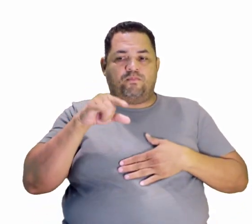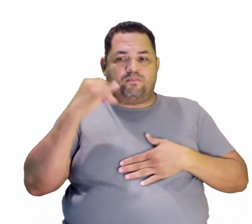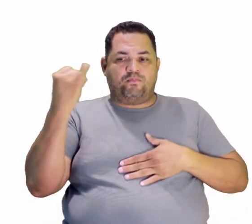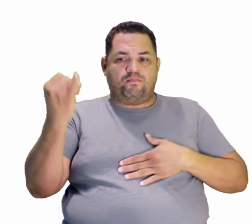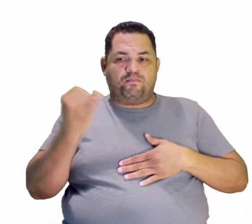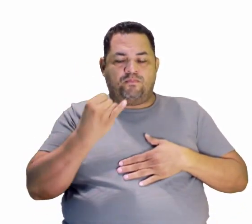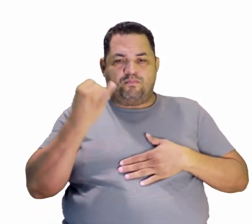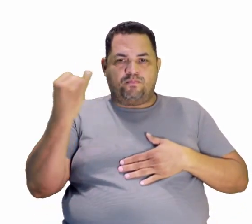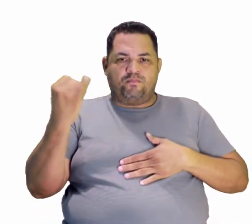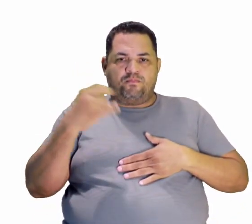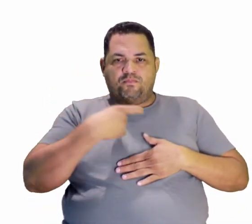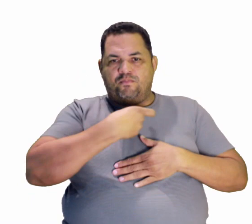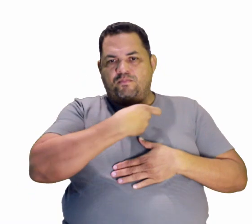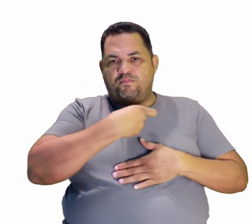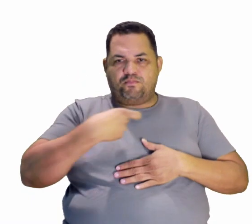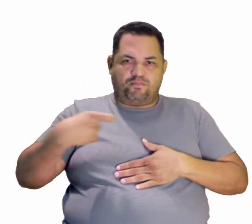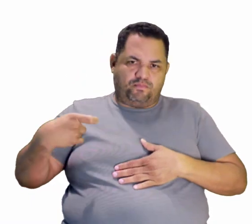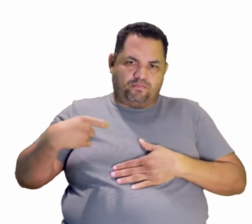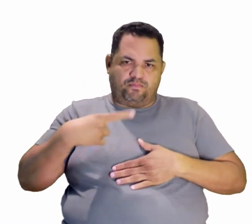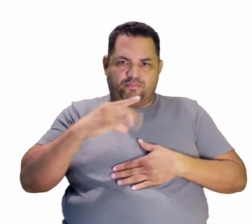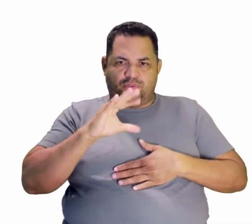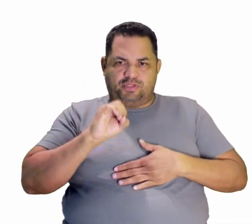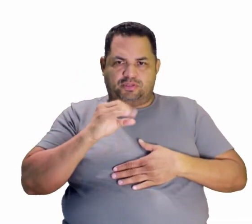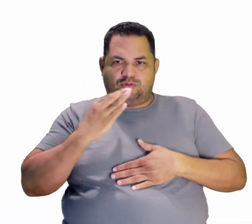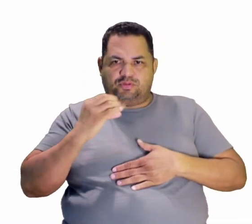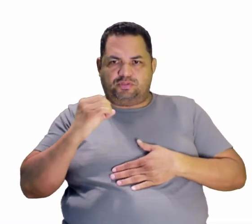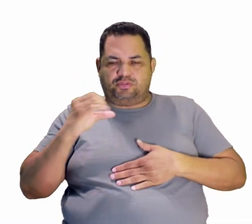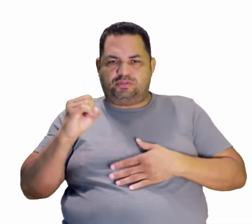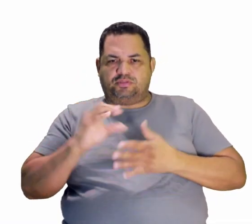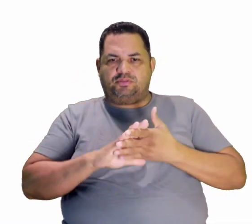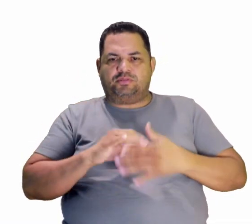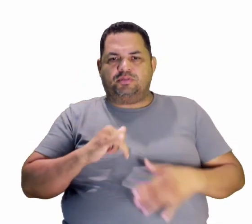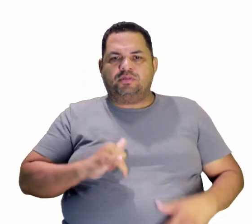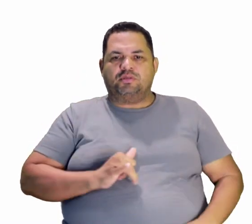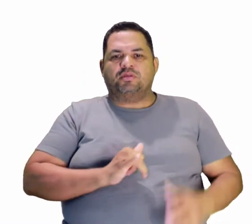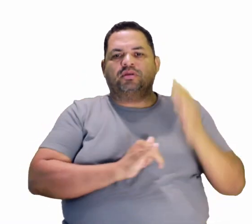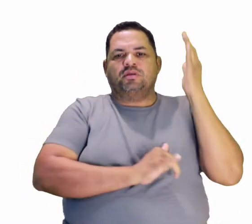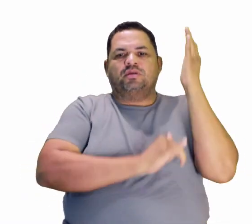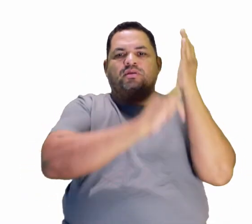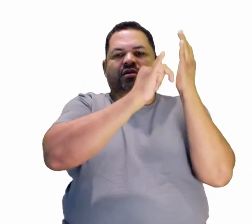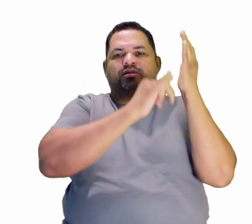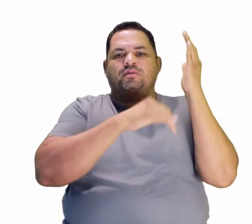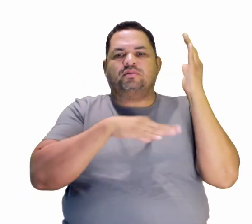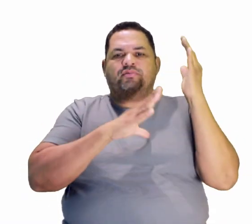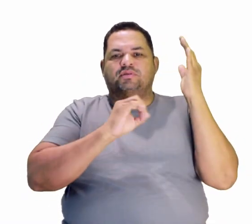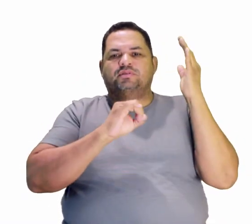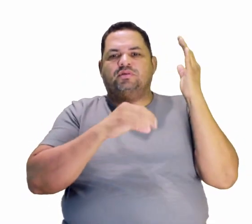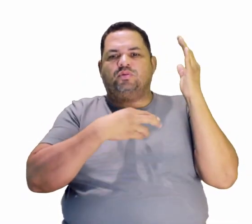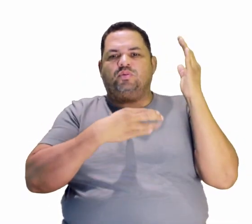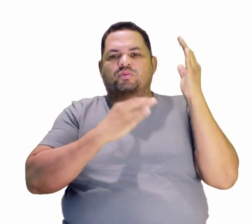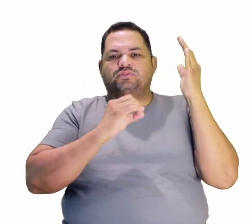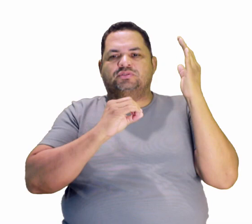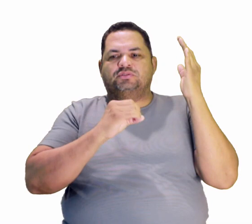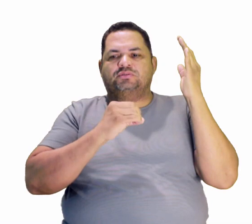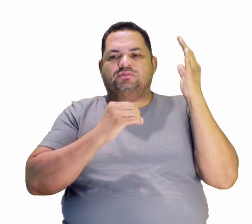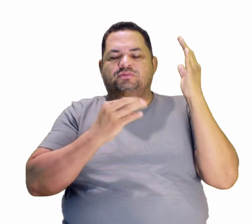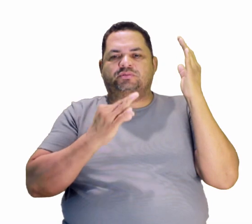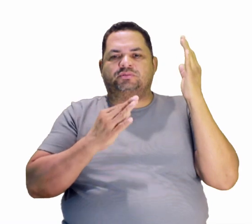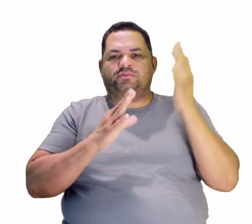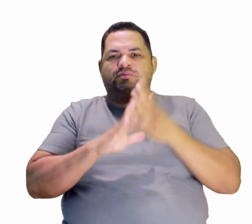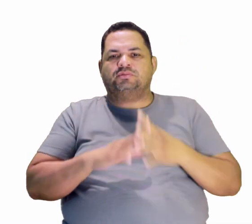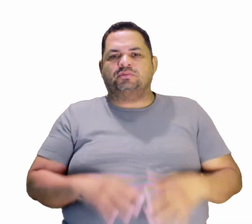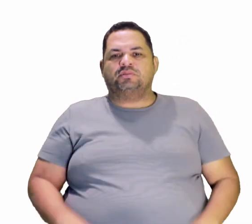a parte em x, V0 cosseno de θ, e em y, que é V0 seno de θ. Por que que Vx e o